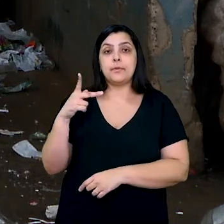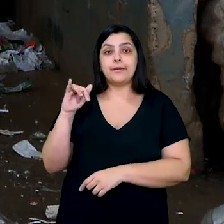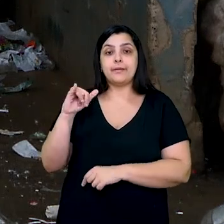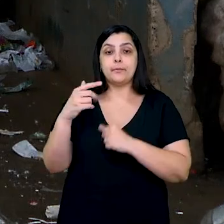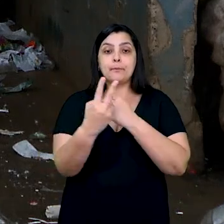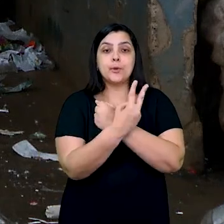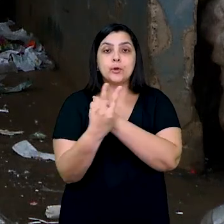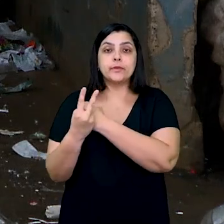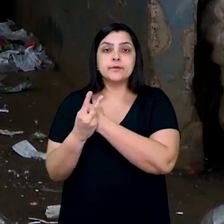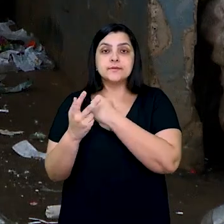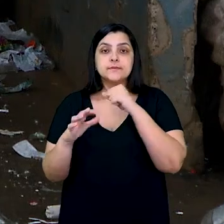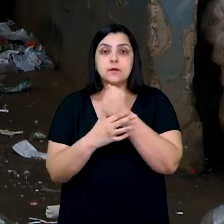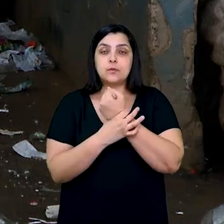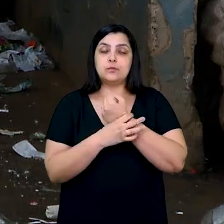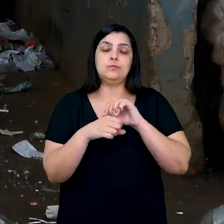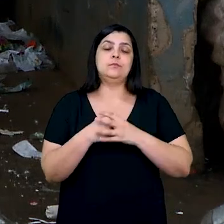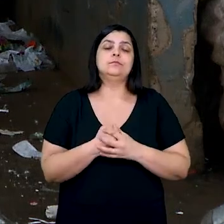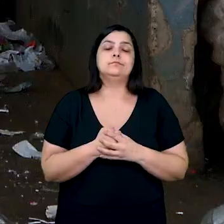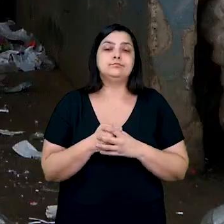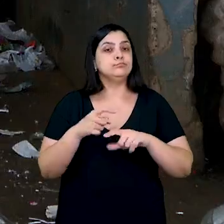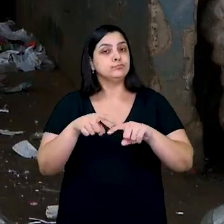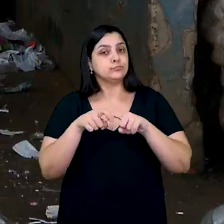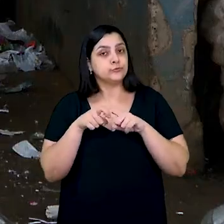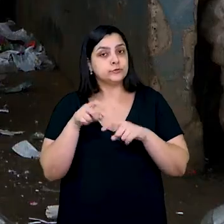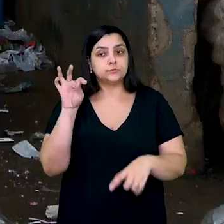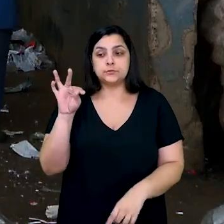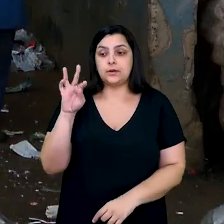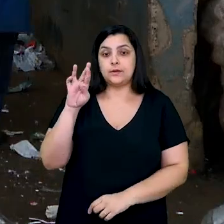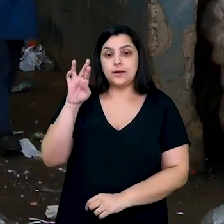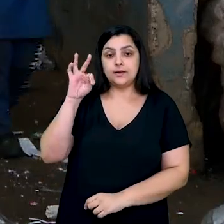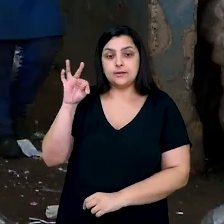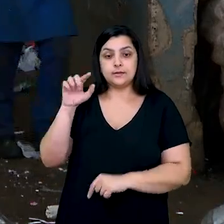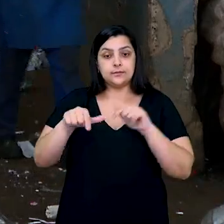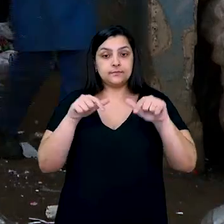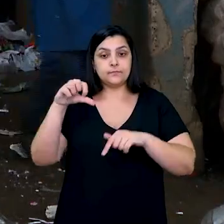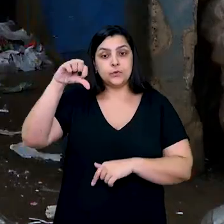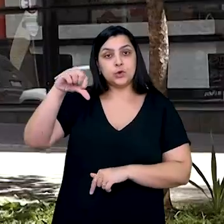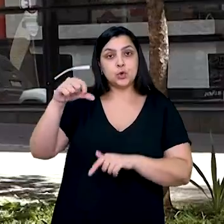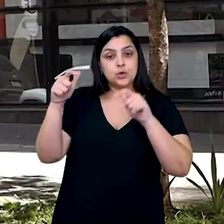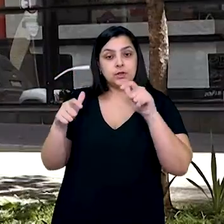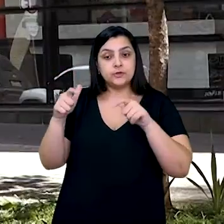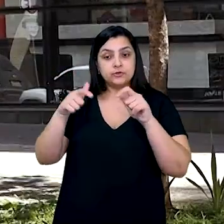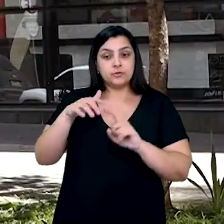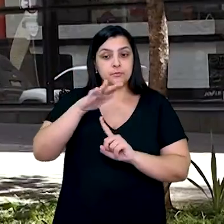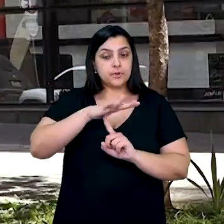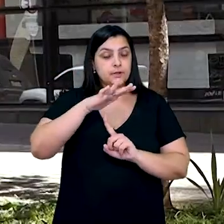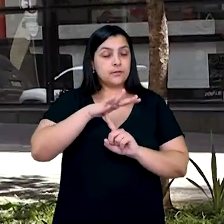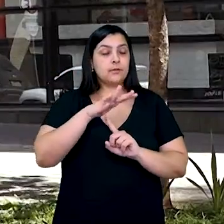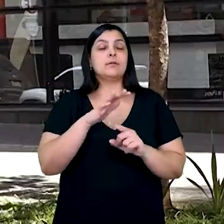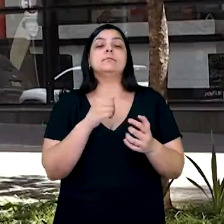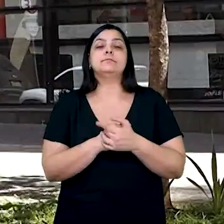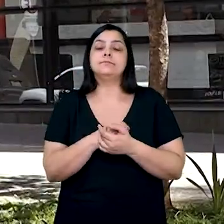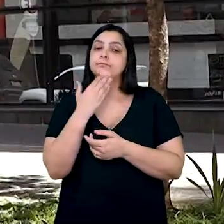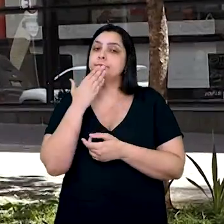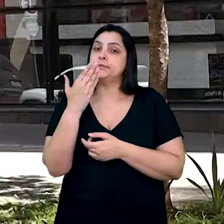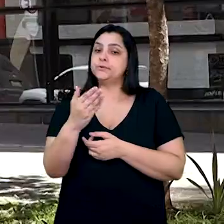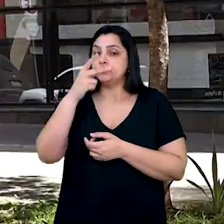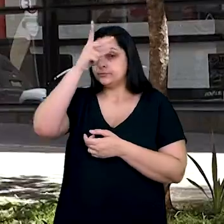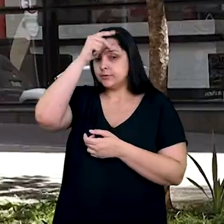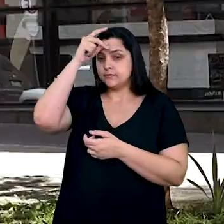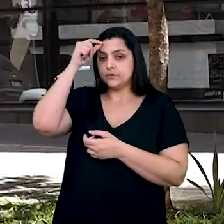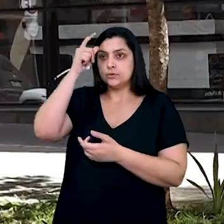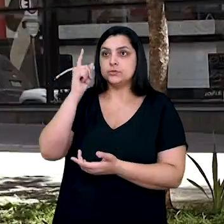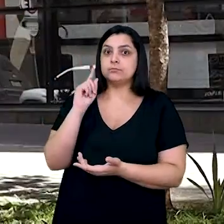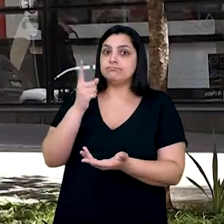de equipamentos de proteção individual. Por isso, o Tribunal Regional do Trabalho da 9ª Região, no Paraná, determinou